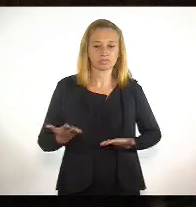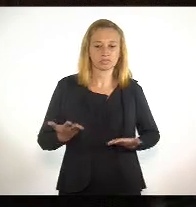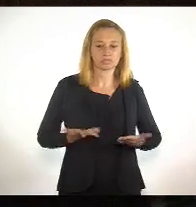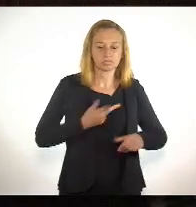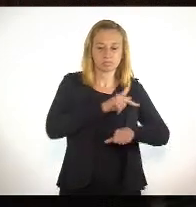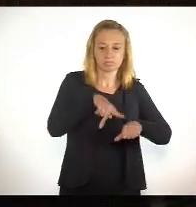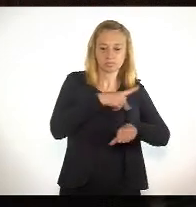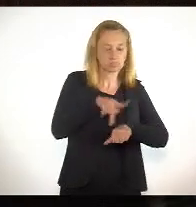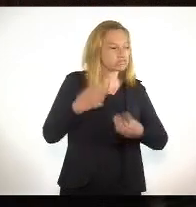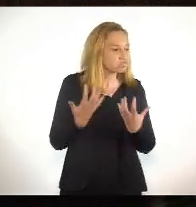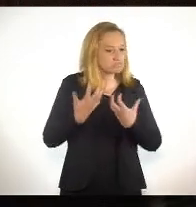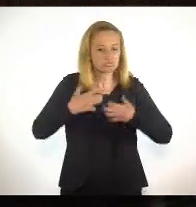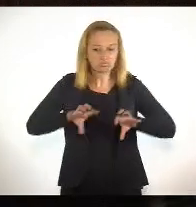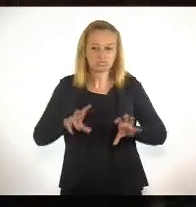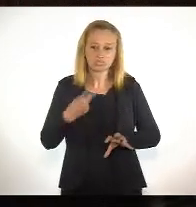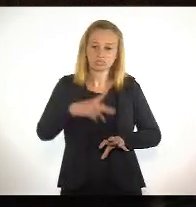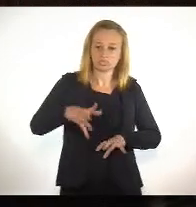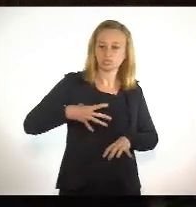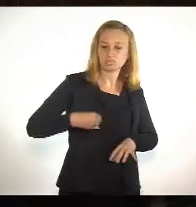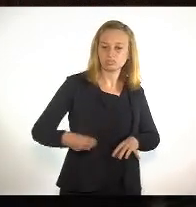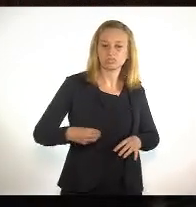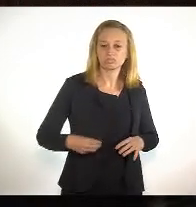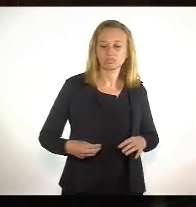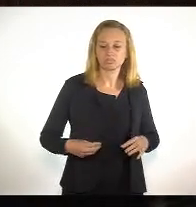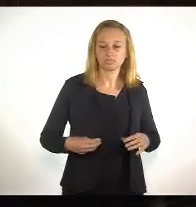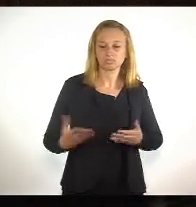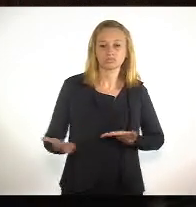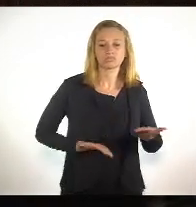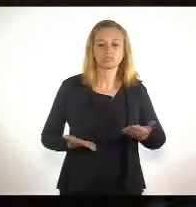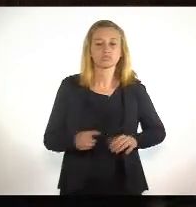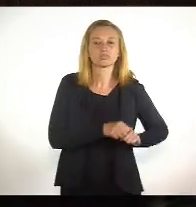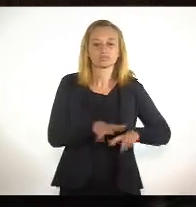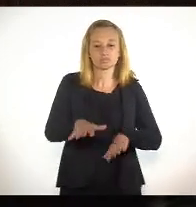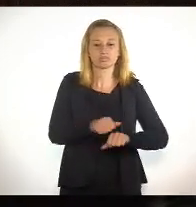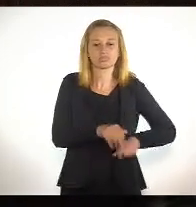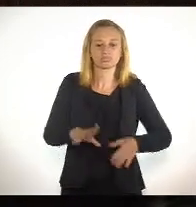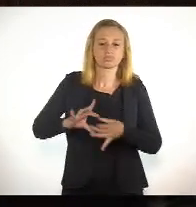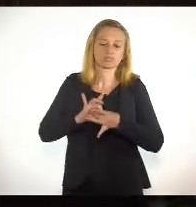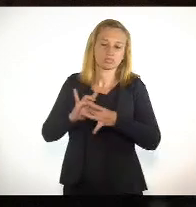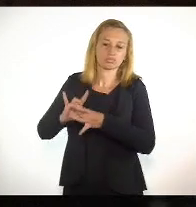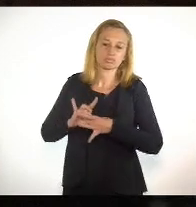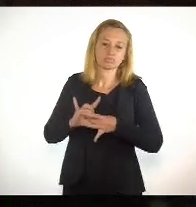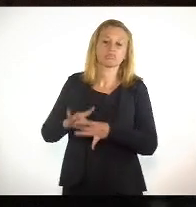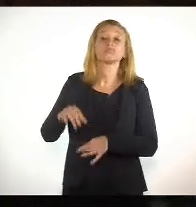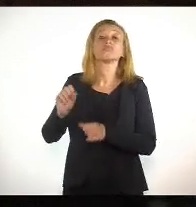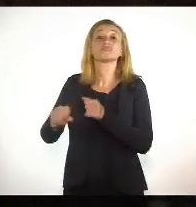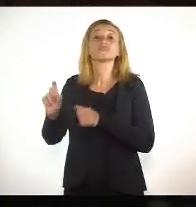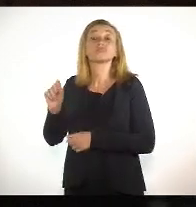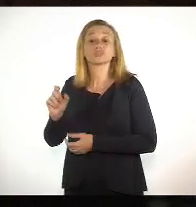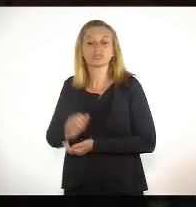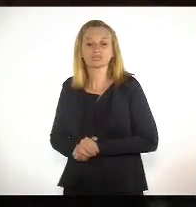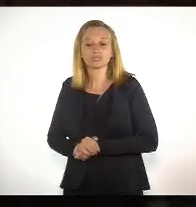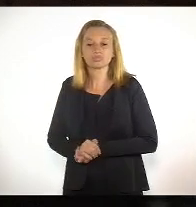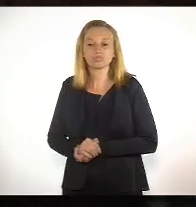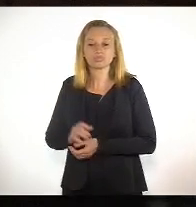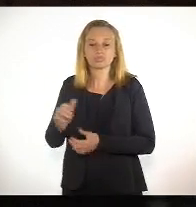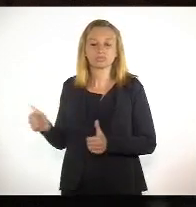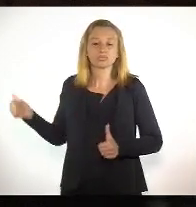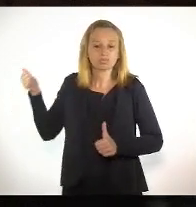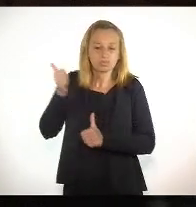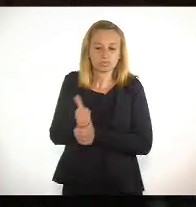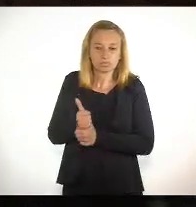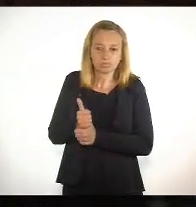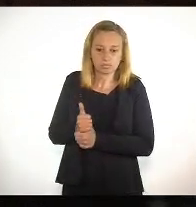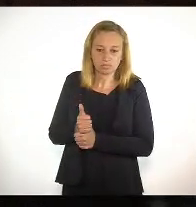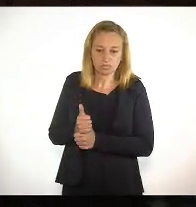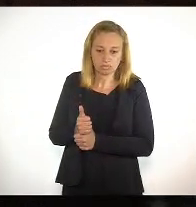não queriam que seus filhos servissem ao Exército da União. O que eles faziam então? No lugar de mandar os